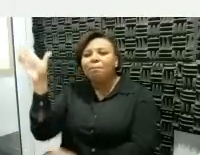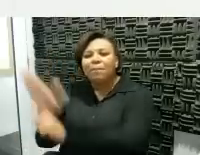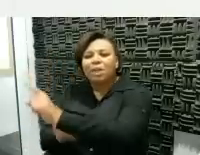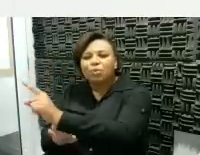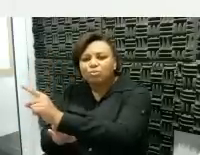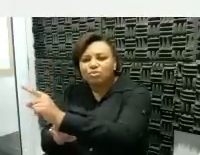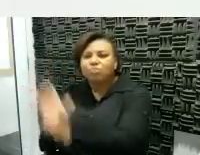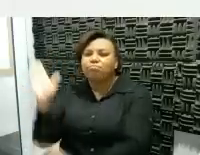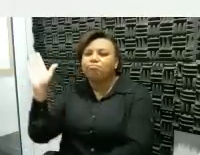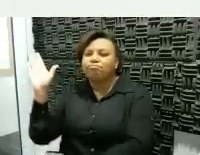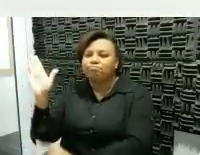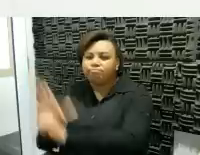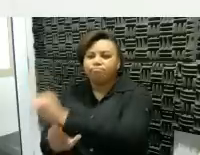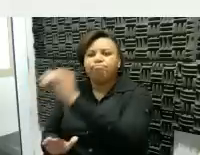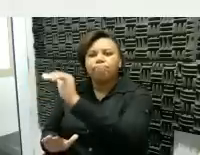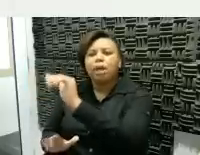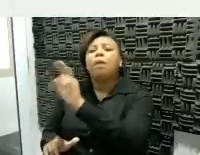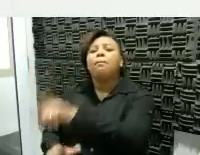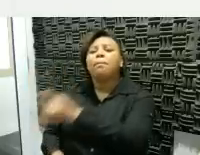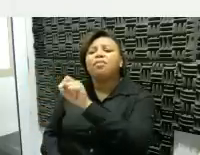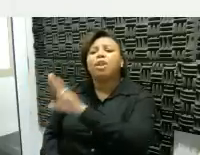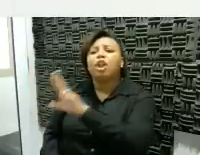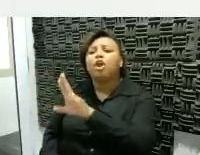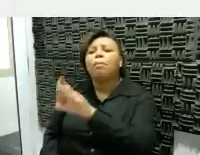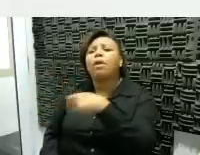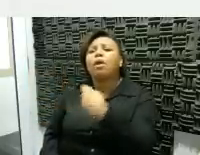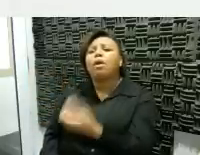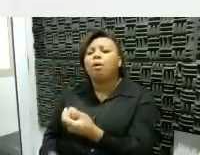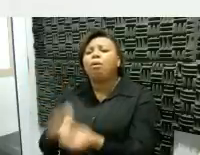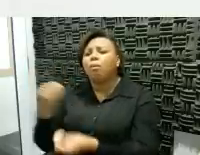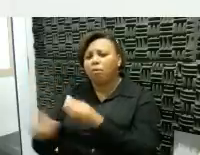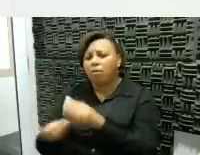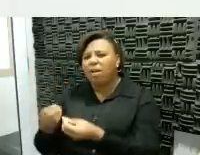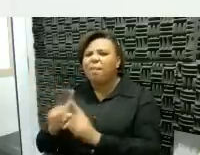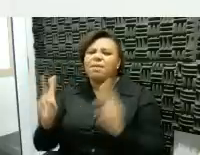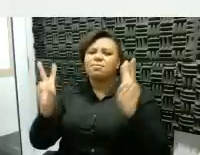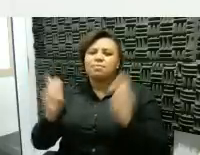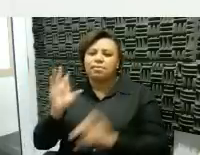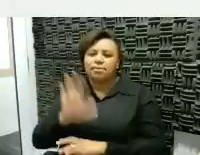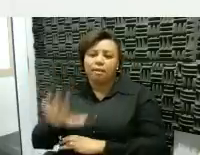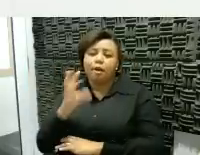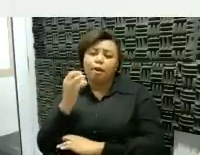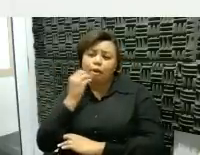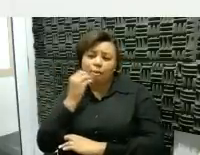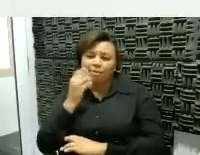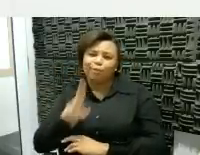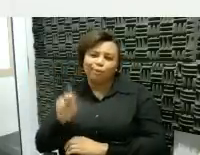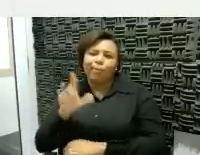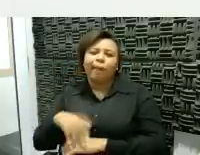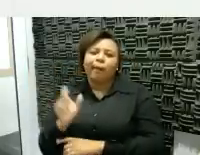prefere ser chamada mas em termos Gerais obviamente a gente não usa mais palavras como antigamente como